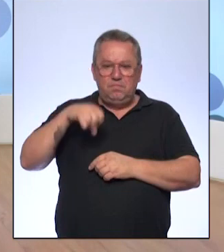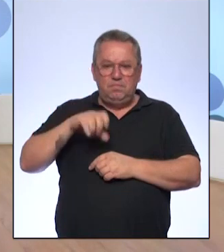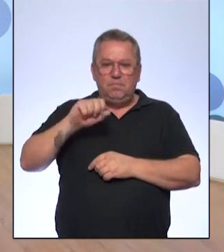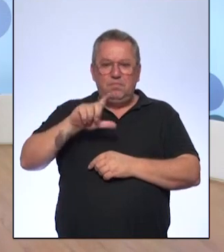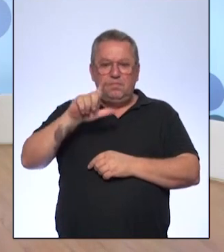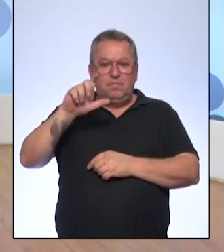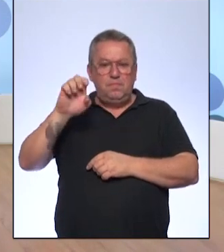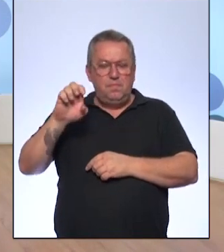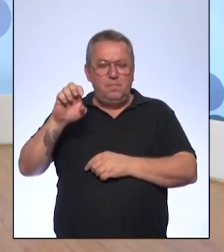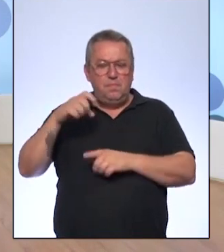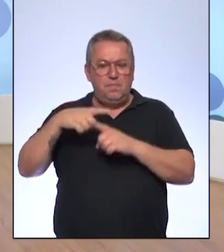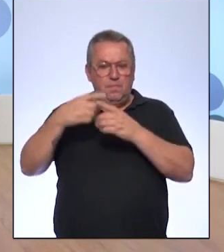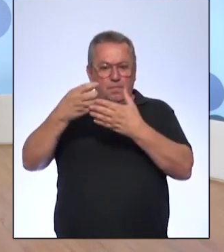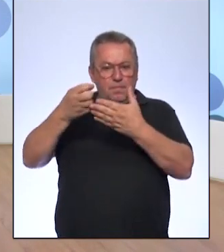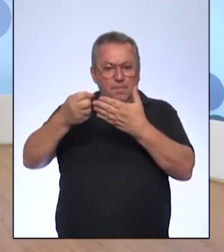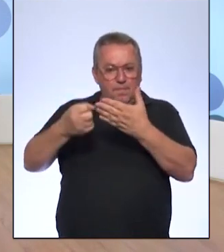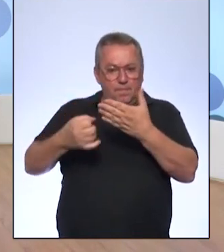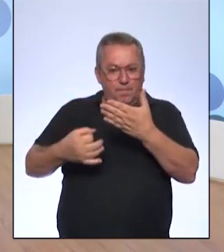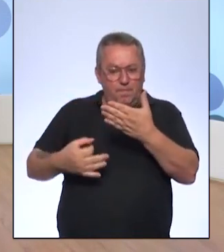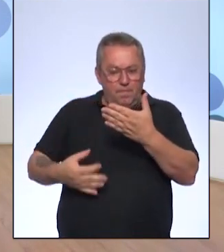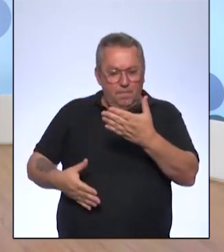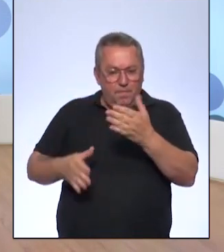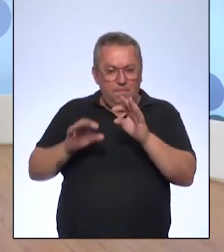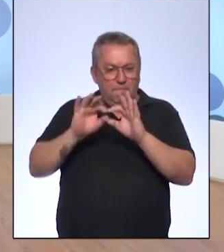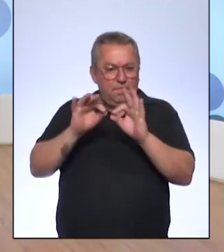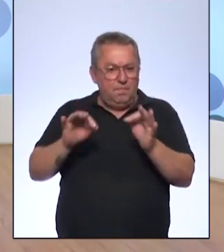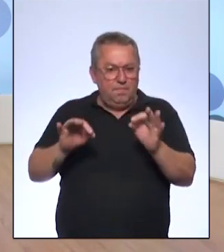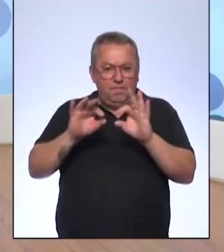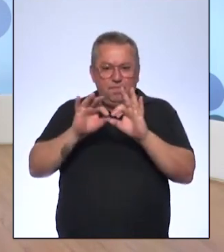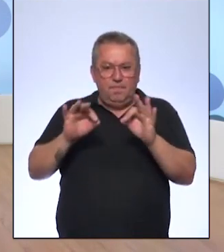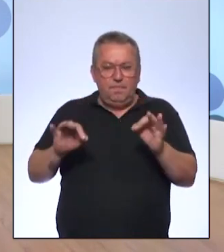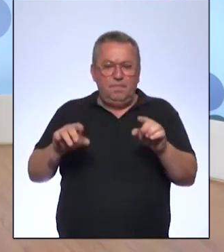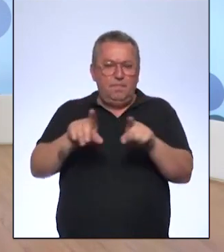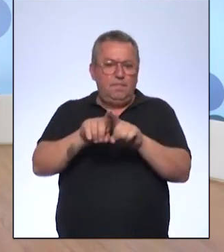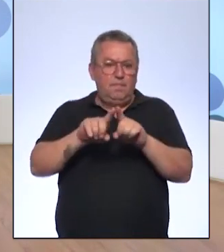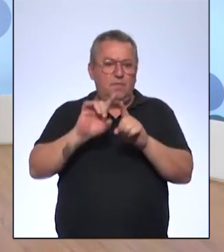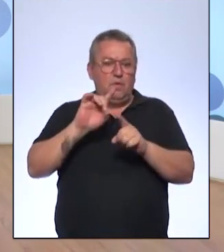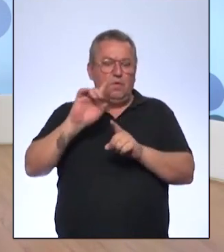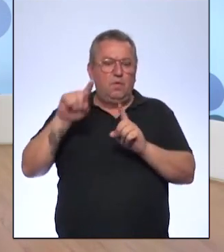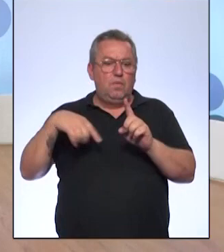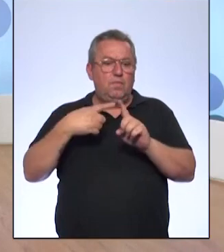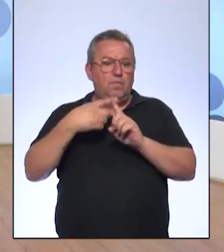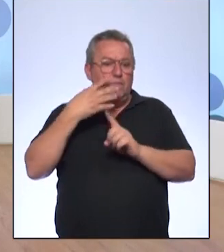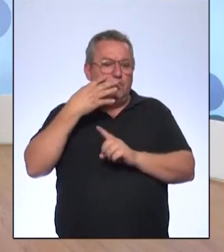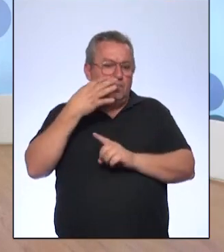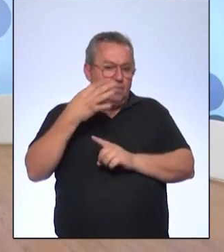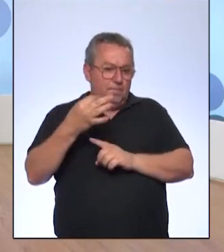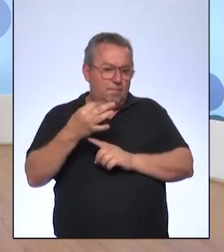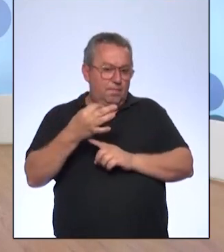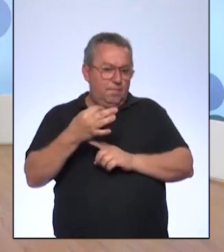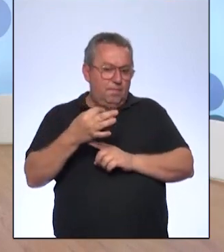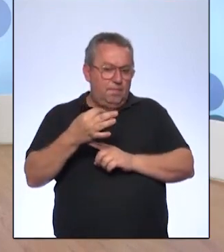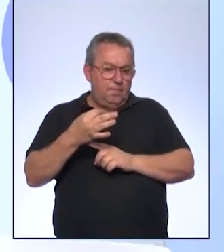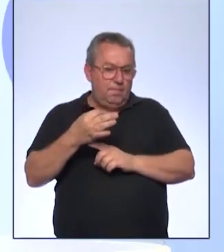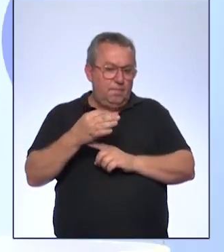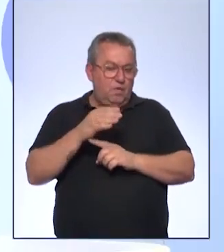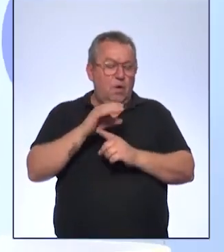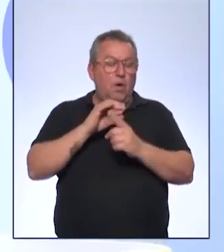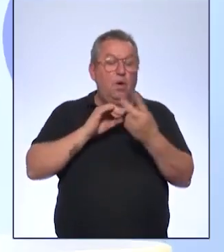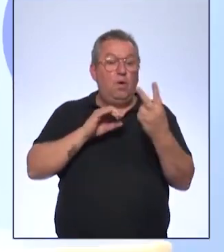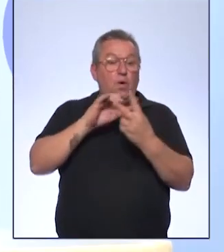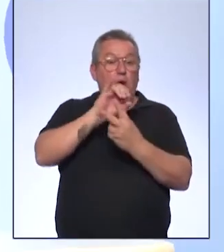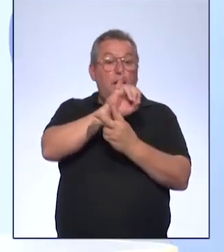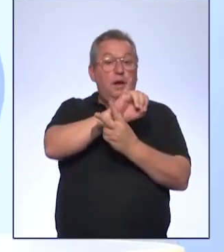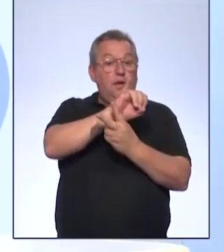Alessandra. A definição é bem simples, não é? E é só a gente prestar um pouquinho de atenção nessa questão do índice